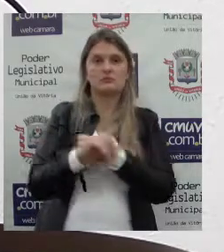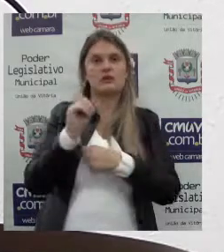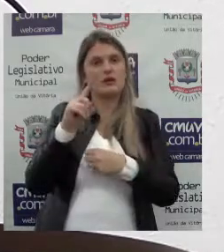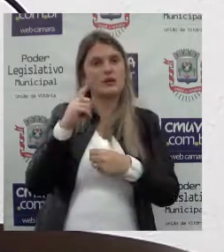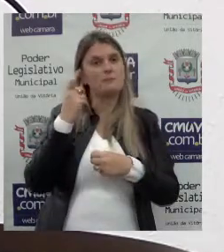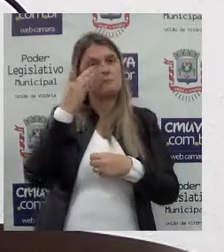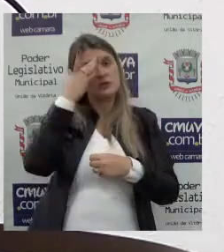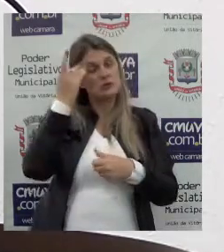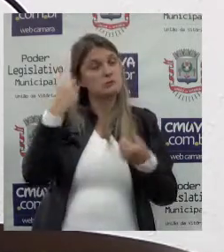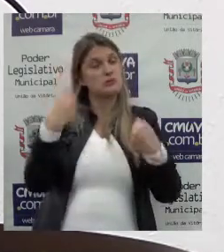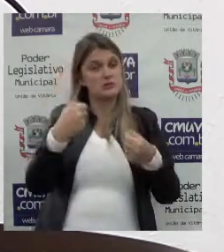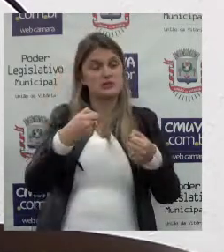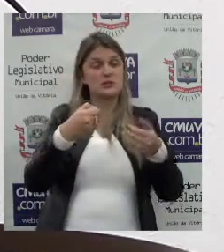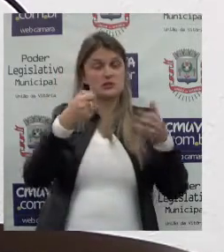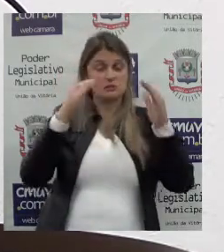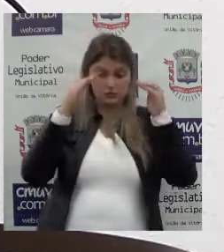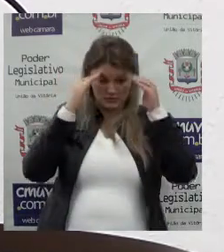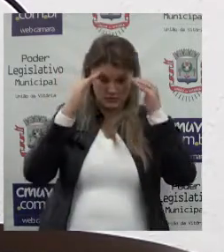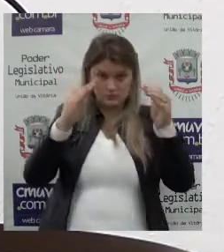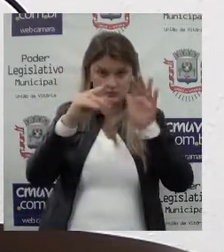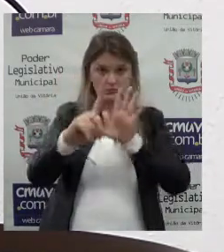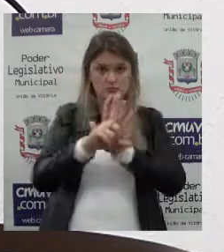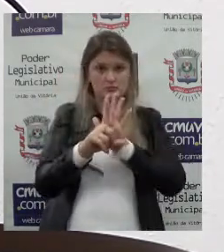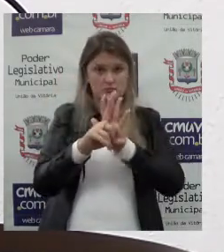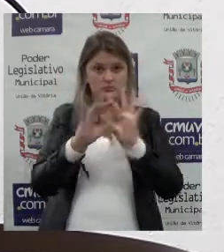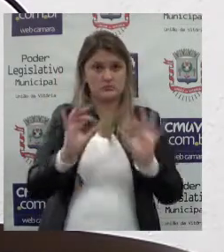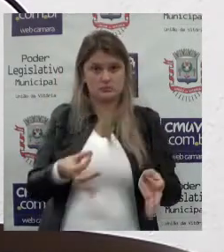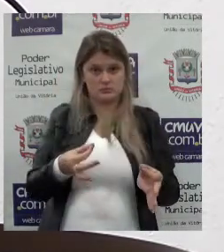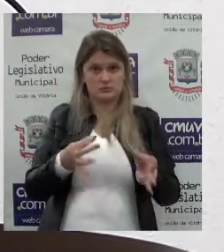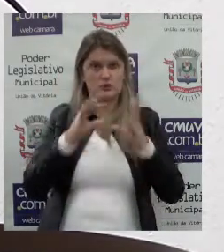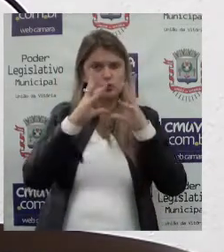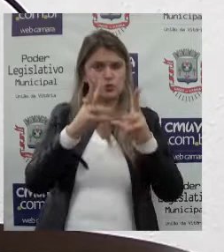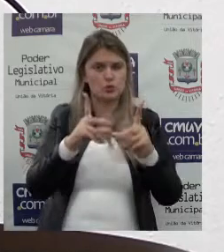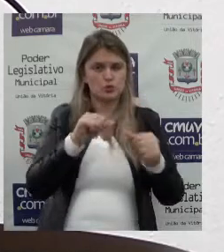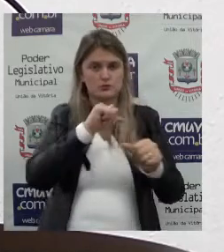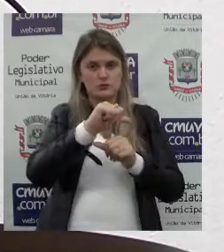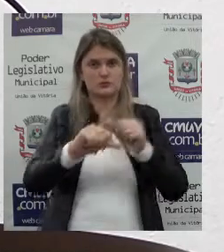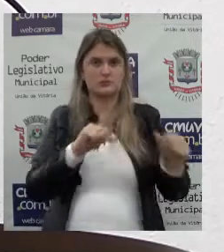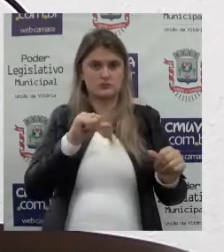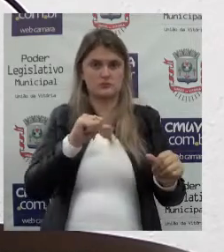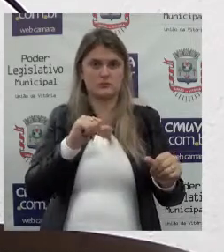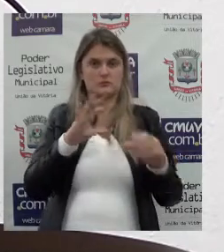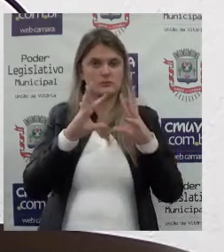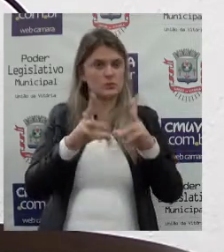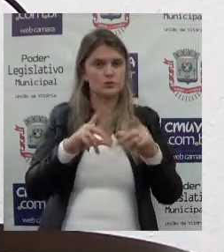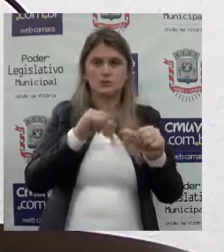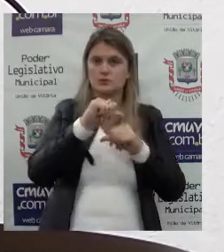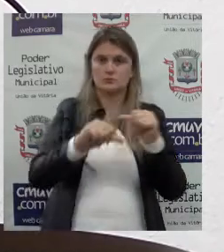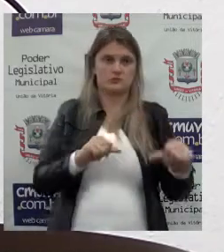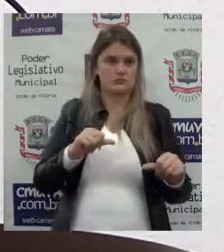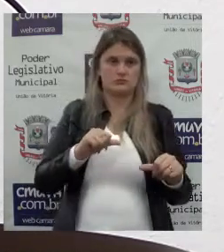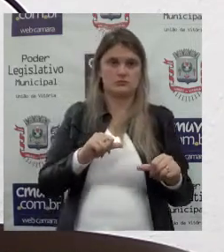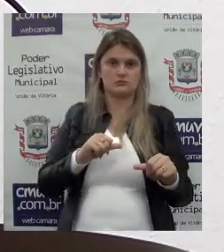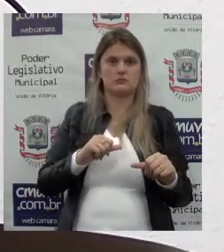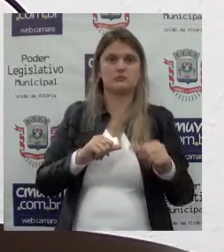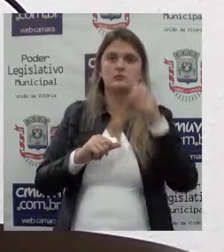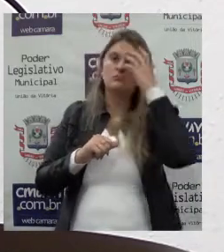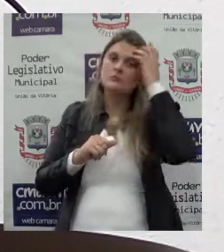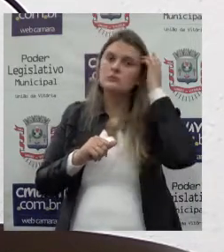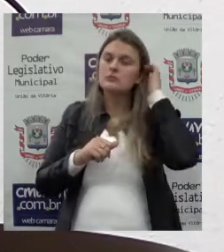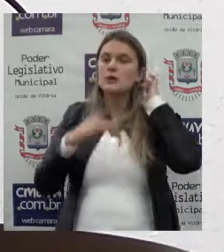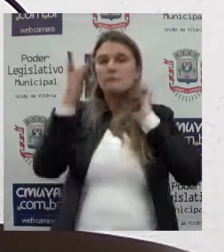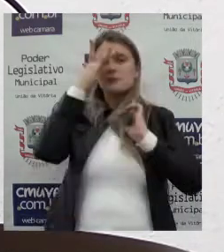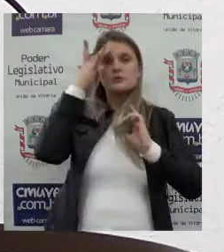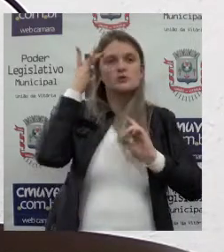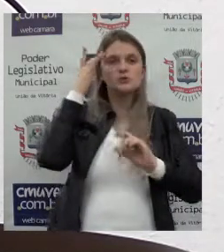tudo isso é uma situação que você tem que cumprir dentro da legislação. E tudo muda. Tudo muda uma hora para